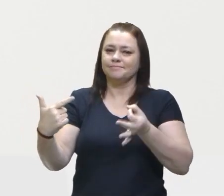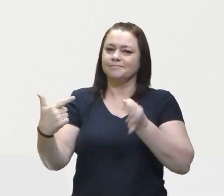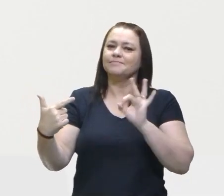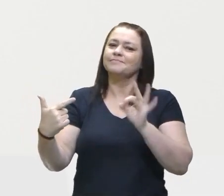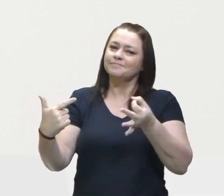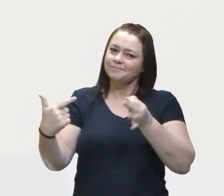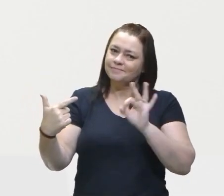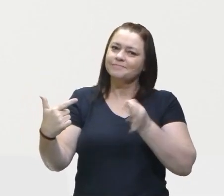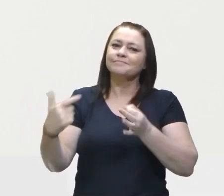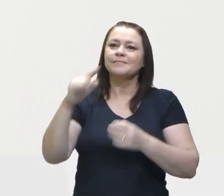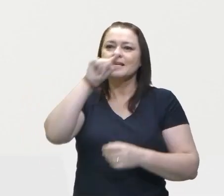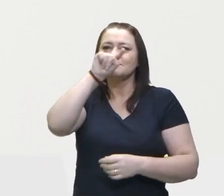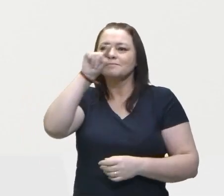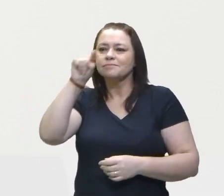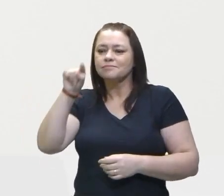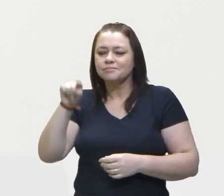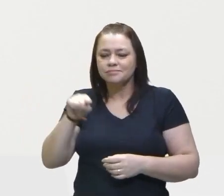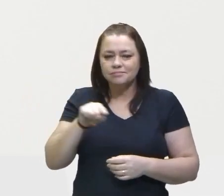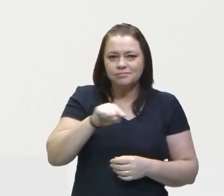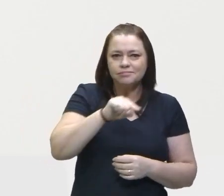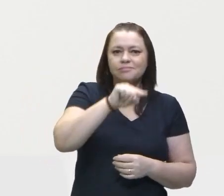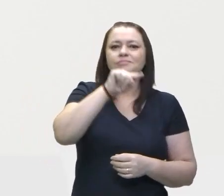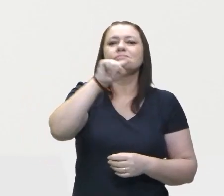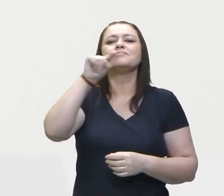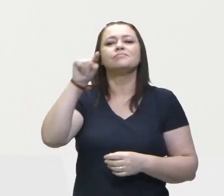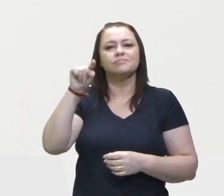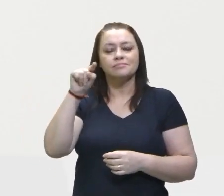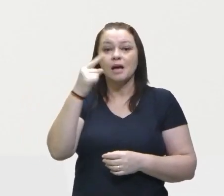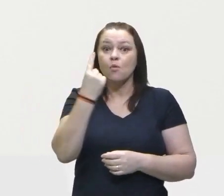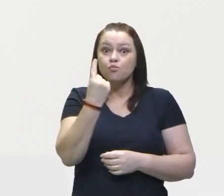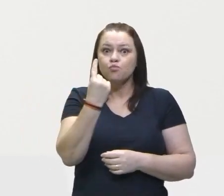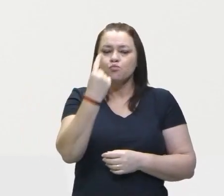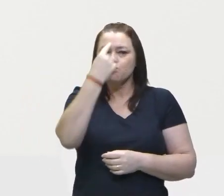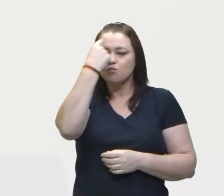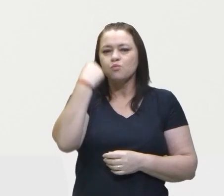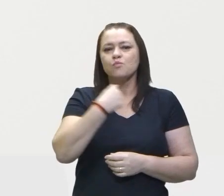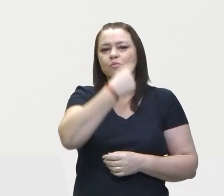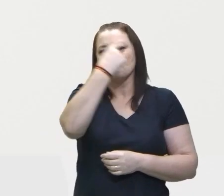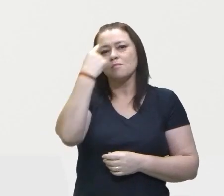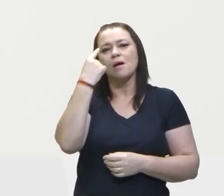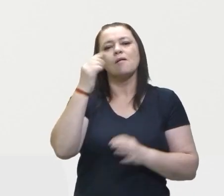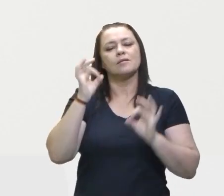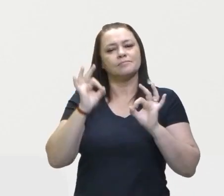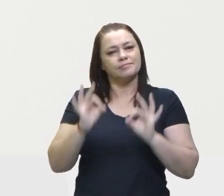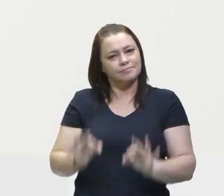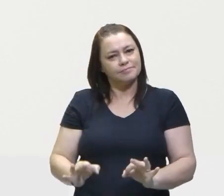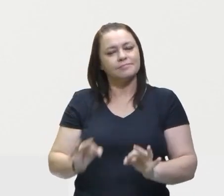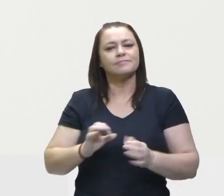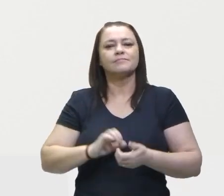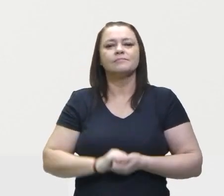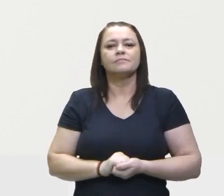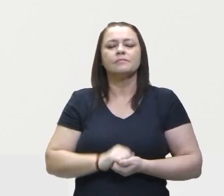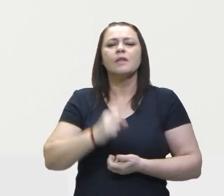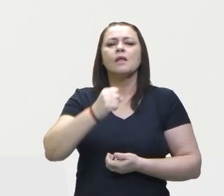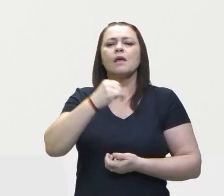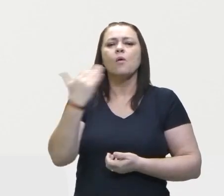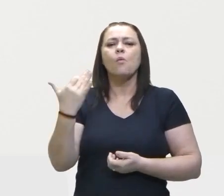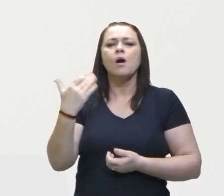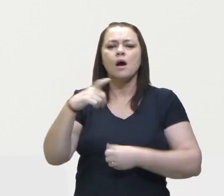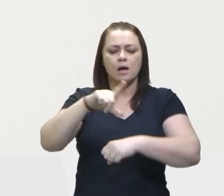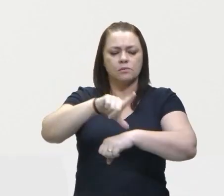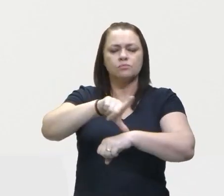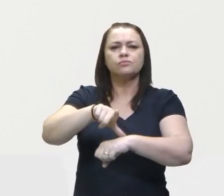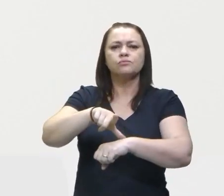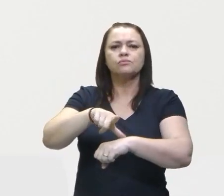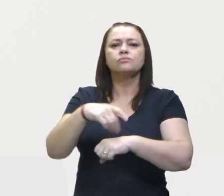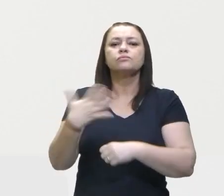12. É a volta que dá todinha para completar uma hora. Quantos ponteiros? O